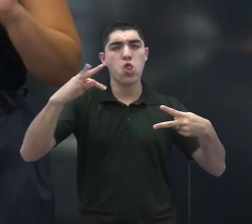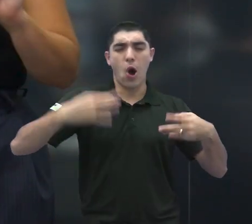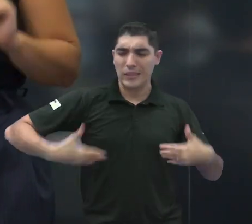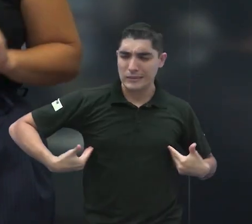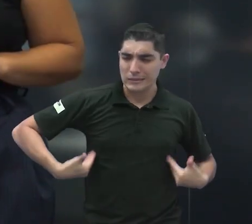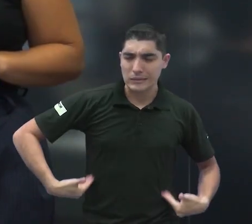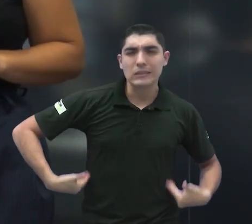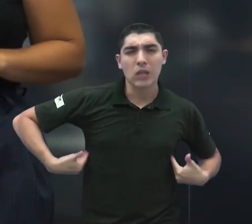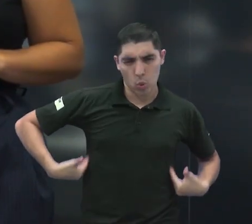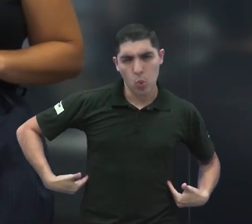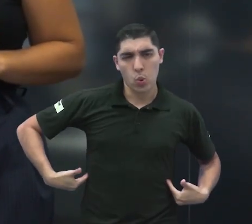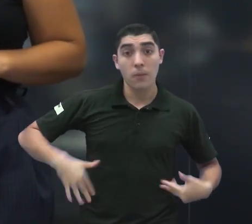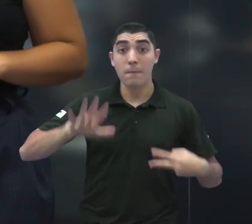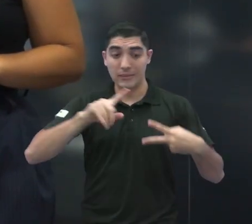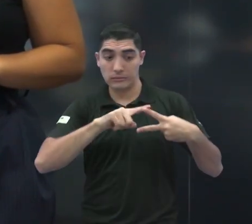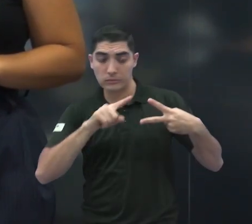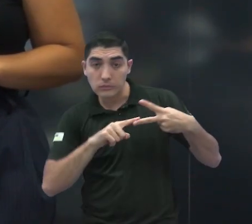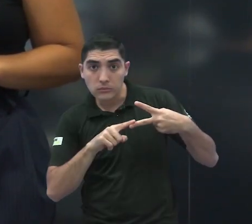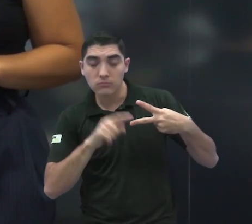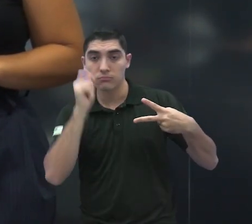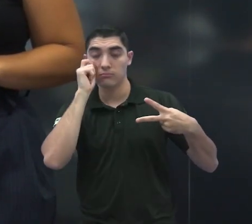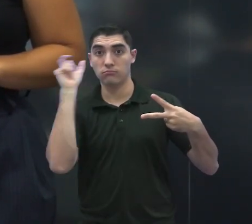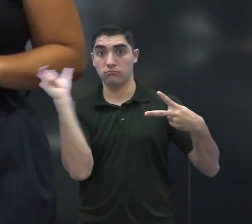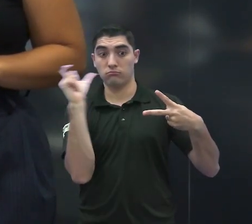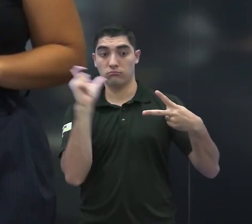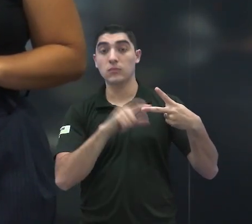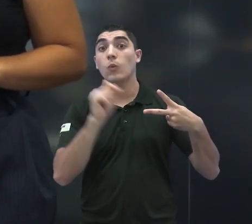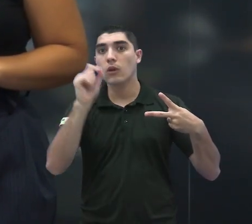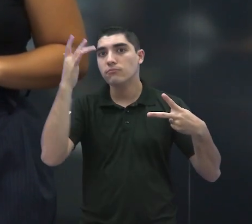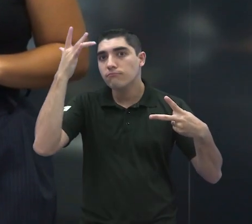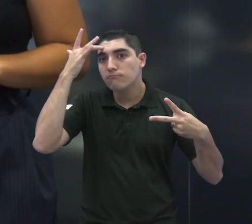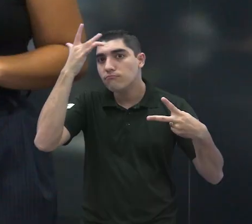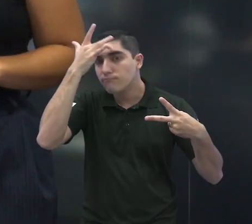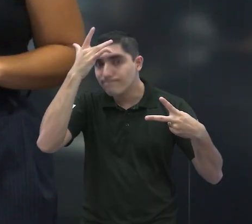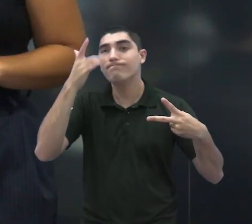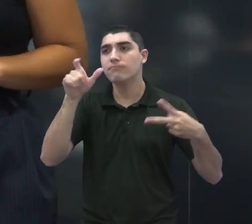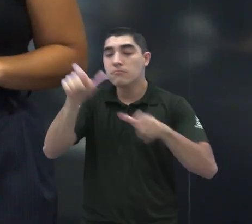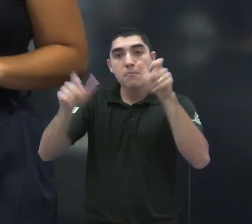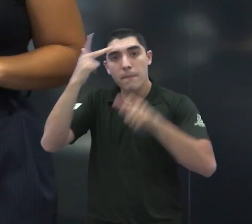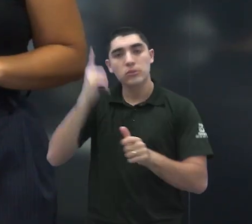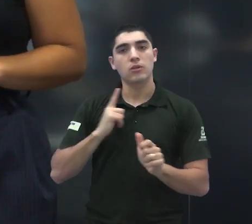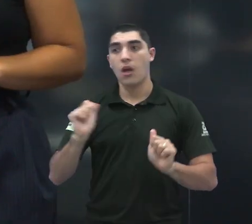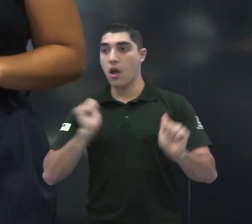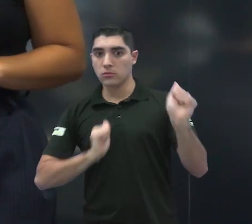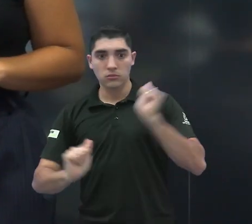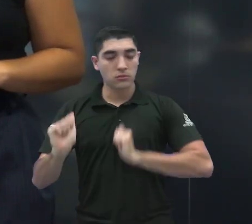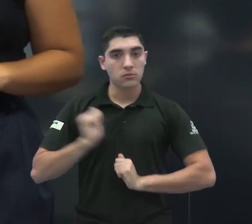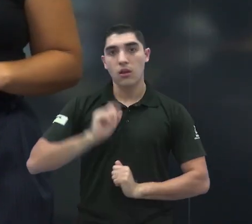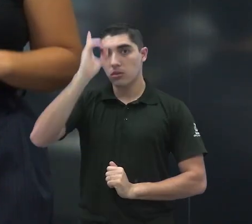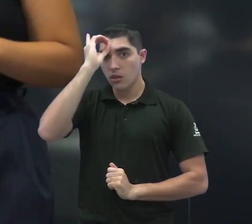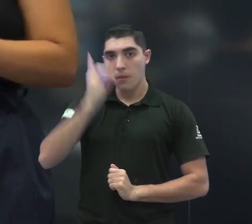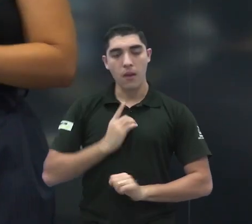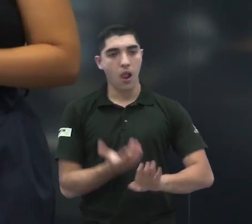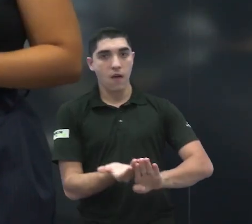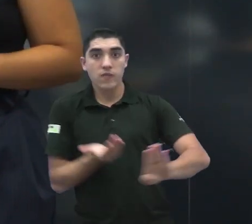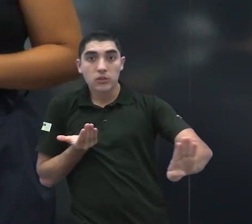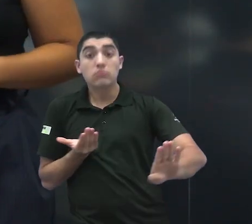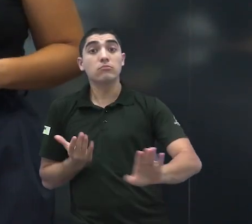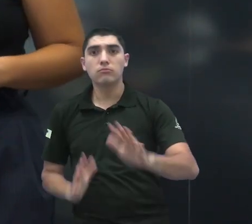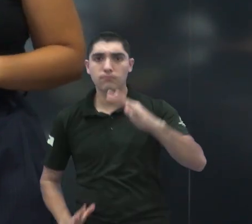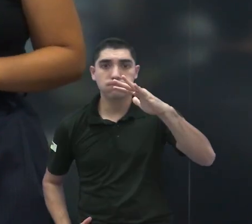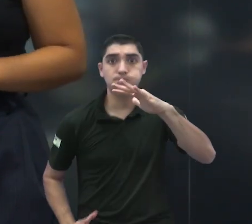das licenças, o grande alerta fica para a saúde mental. O número de afastamentos por ansiedade e